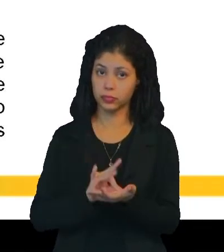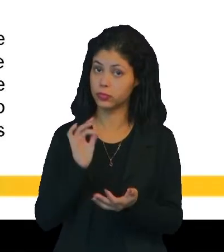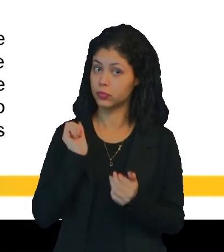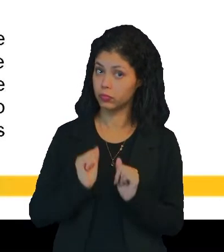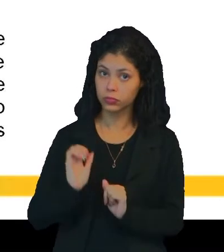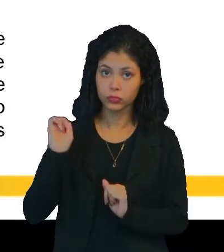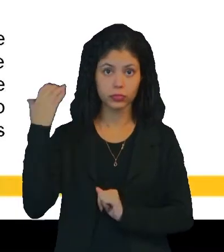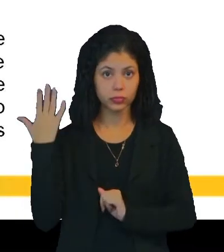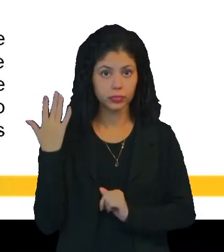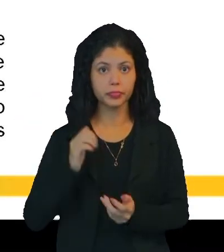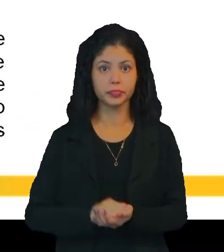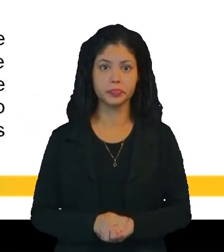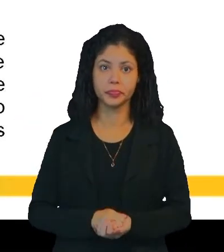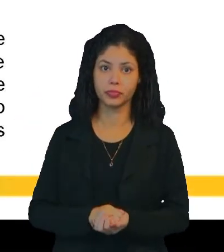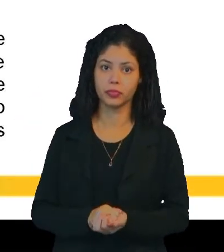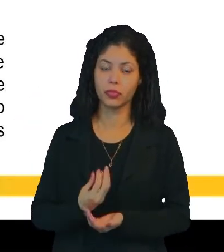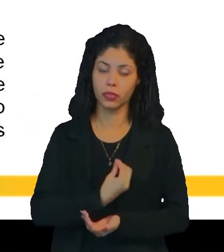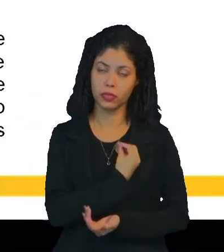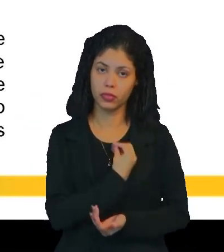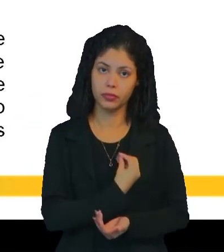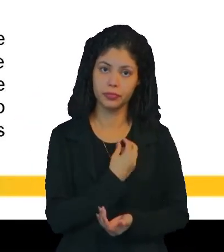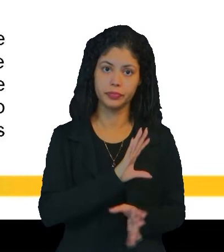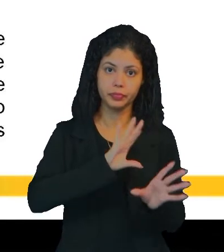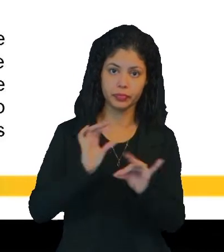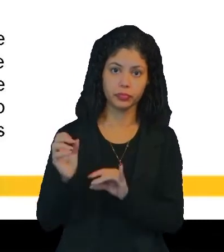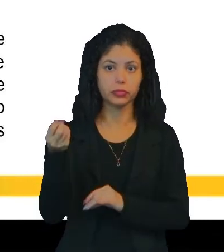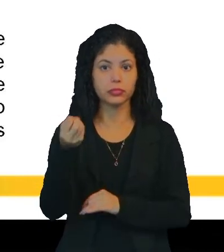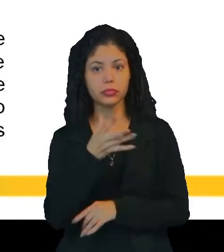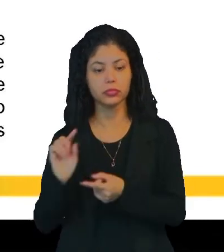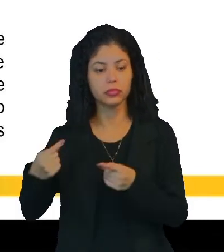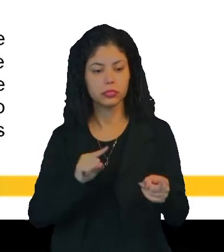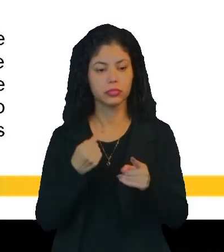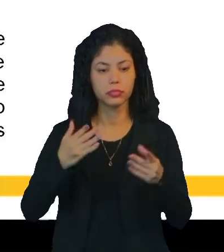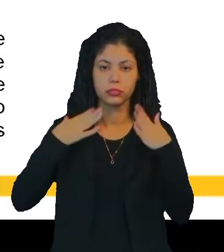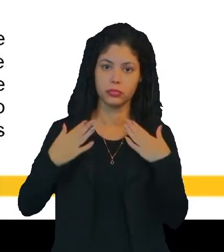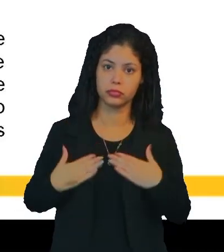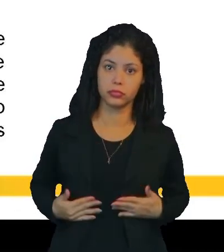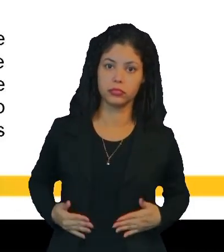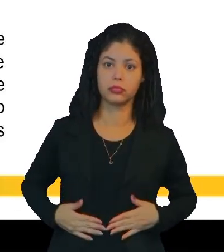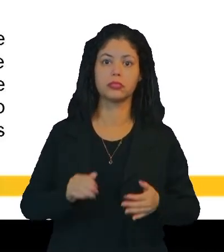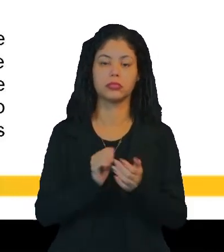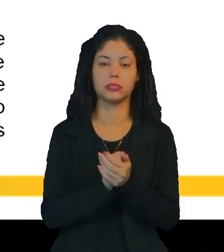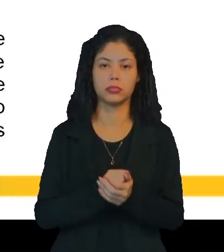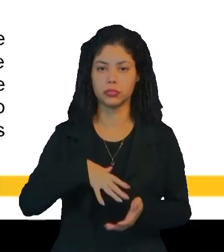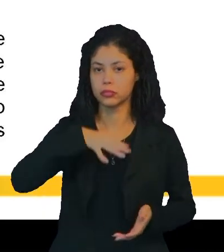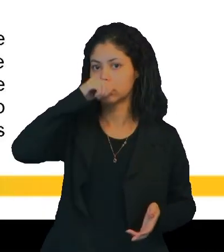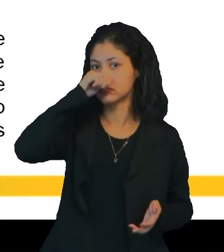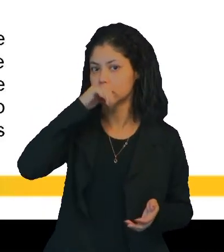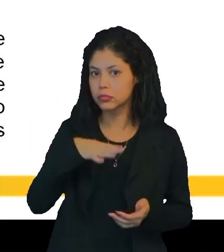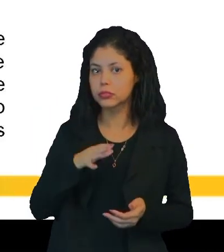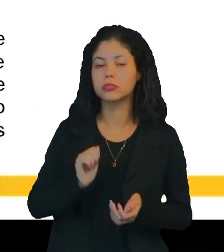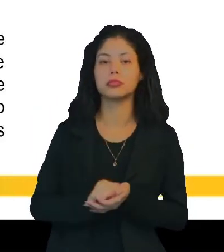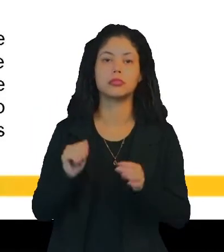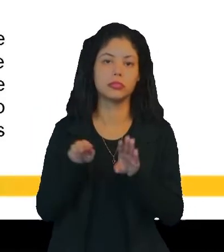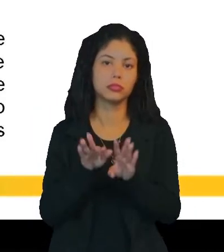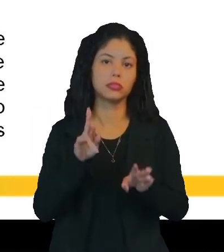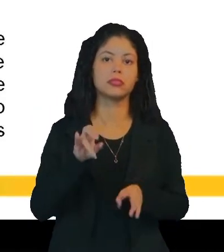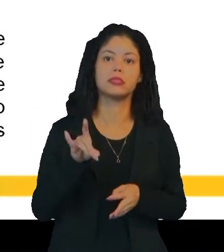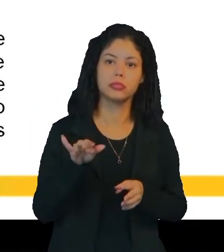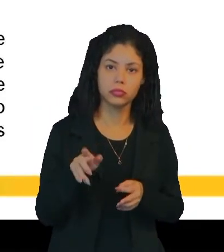pode acontecer, né? A vida espacial traria enorme desafio para o corpo humano, entre eles a ausência de oxigênio e da